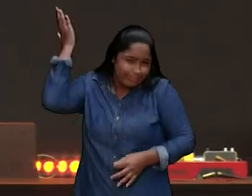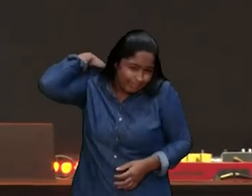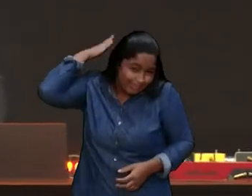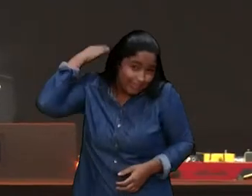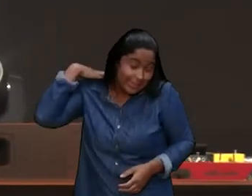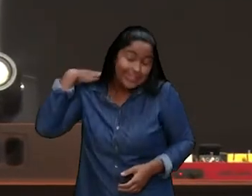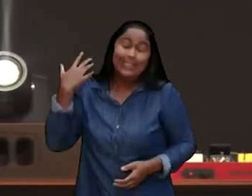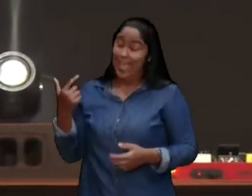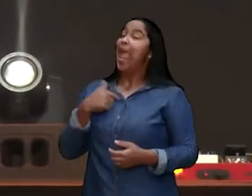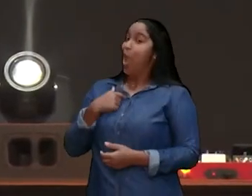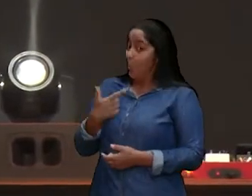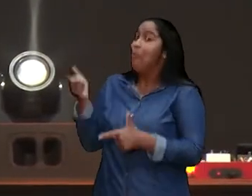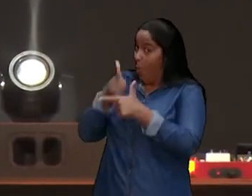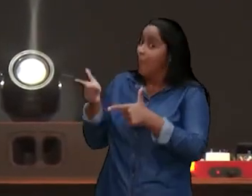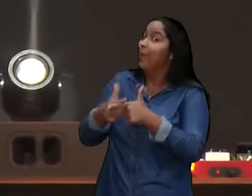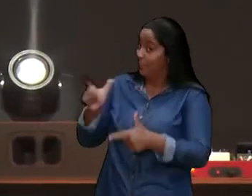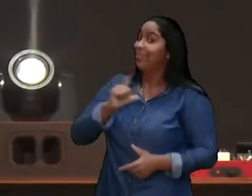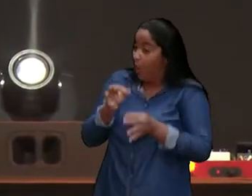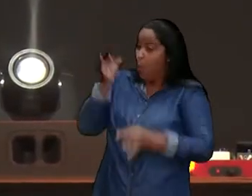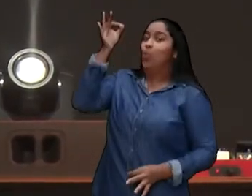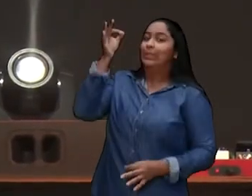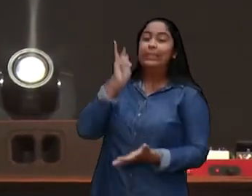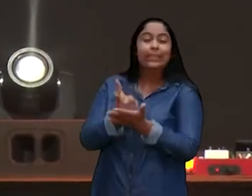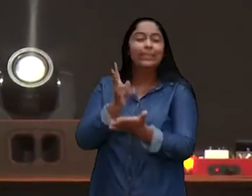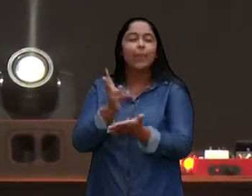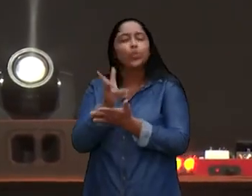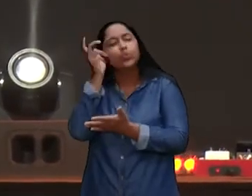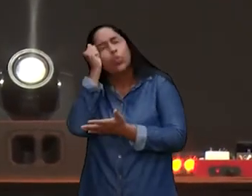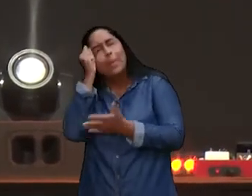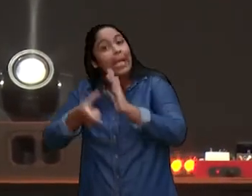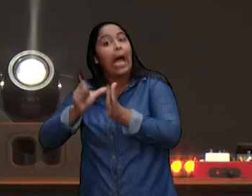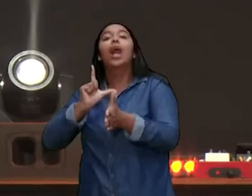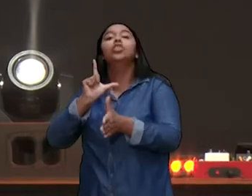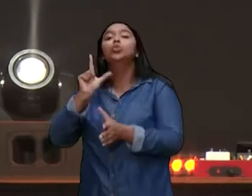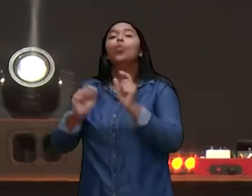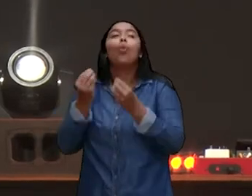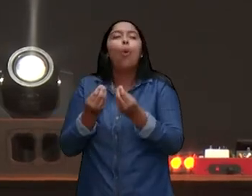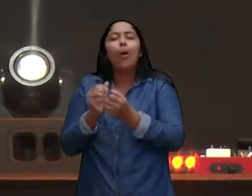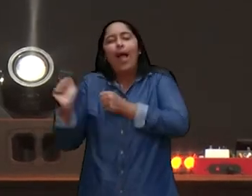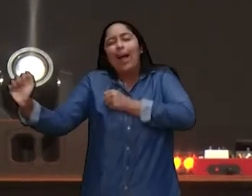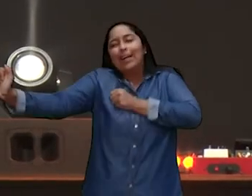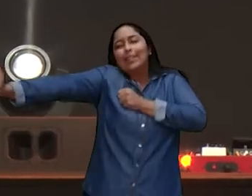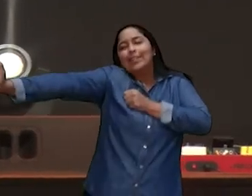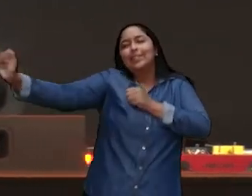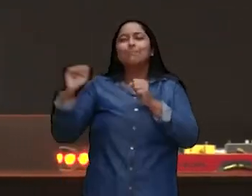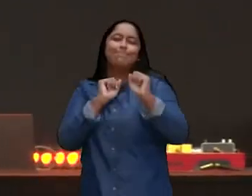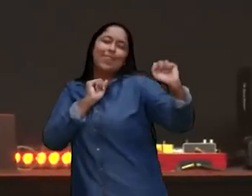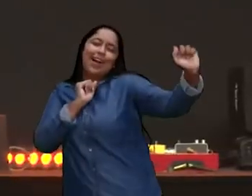toda vez que eu vou dormir eu tenho que dar uma alongada para cá uma alongada para lá e aí